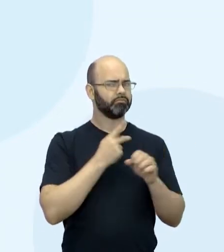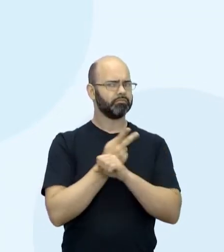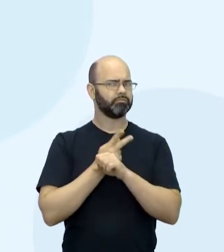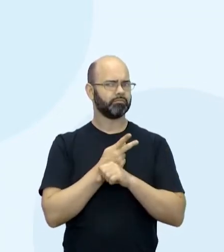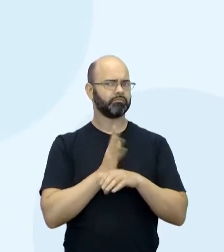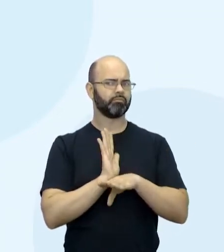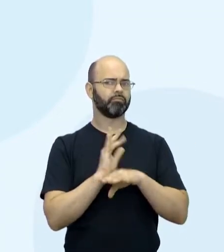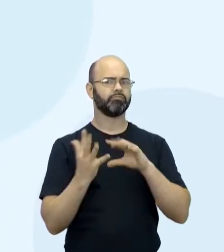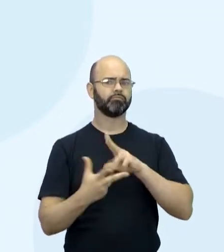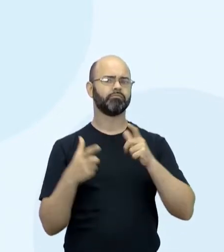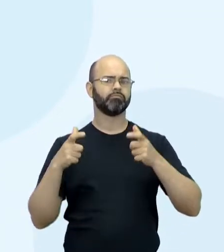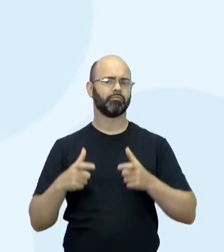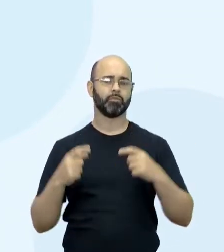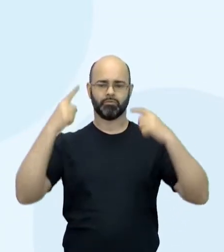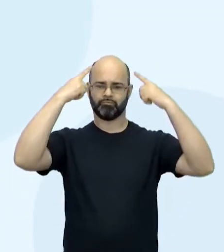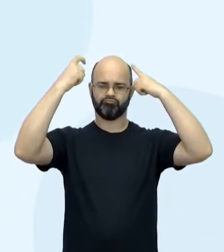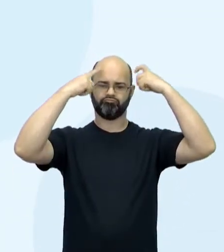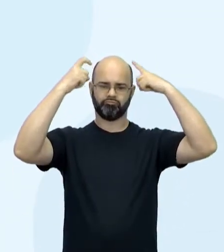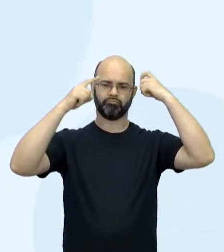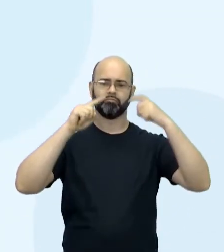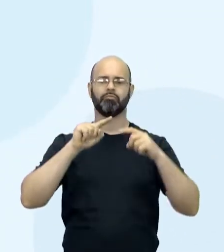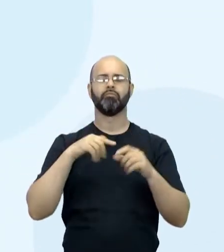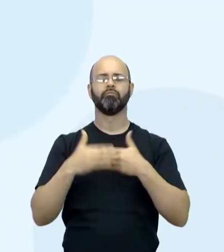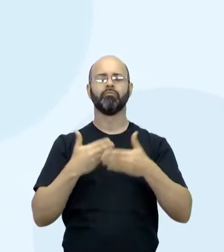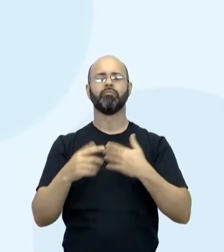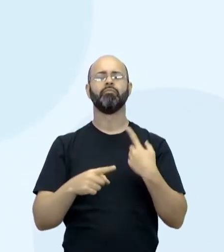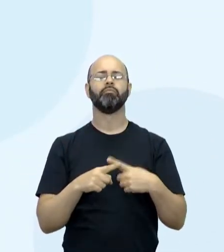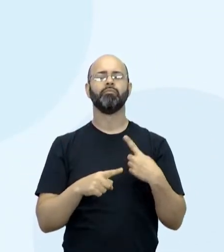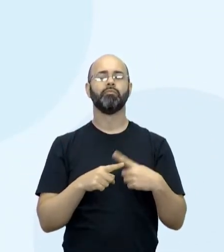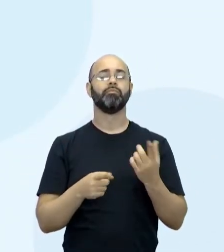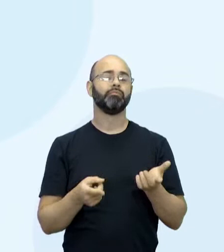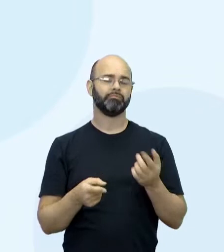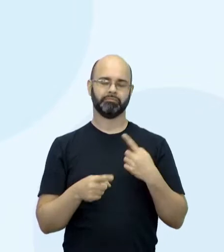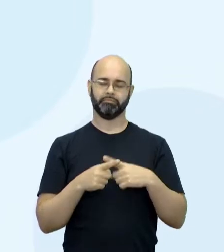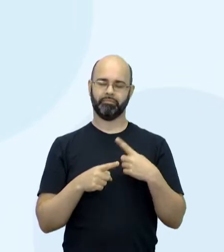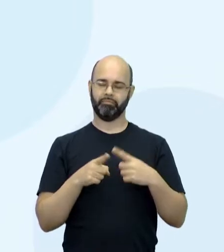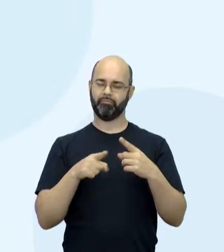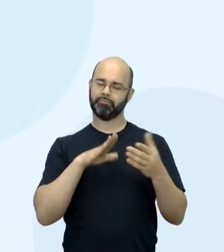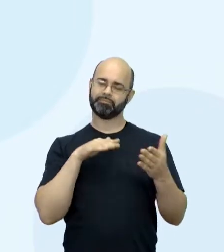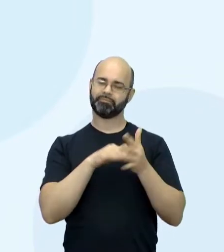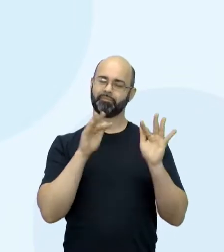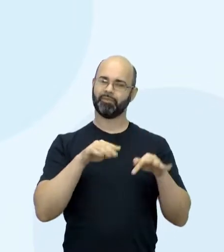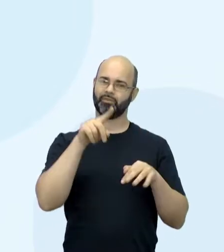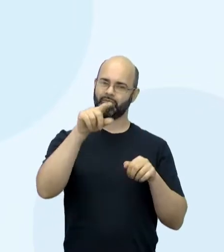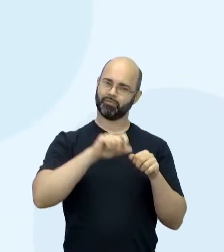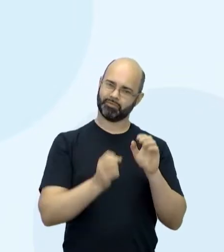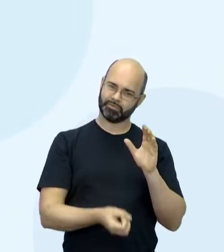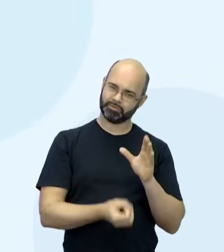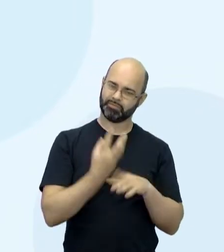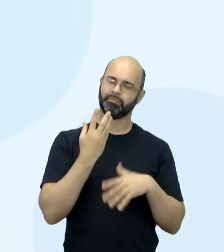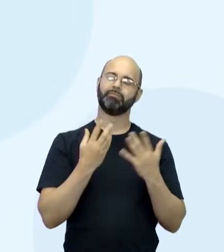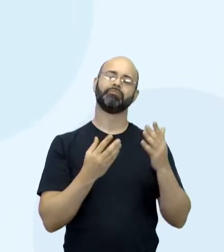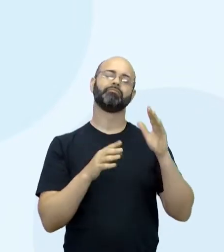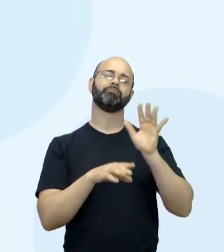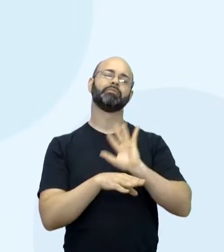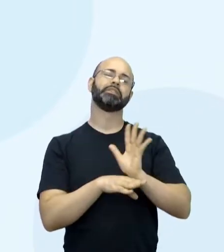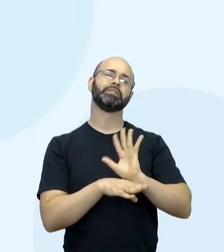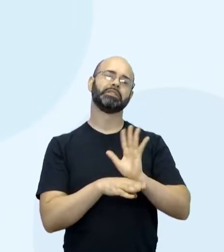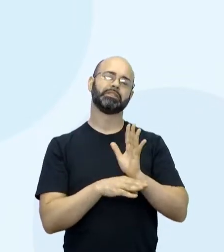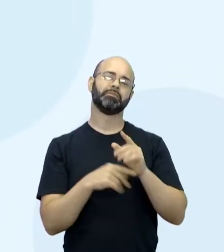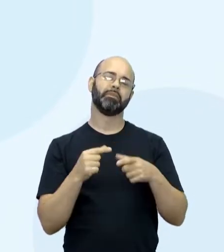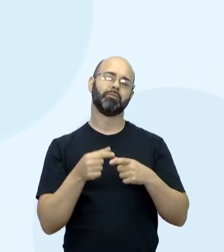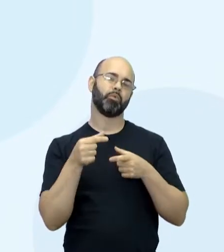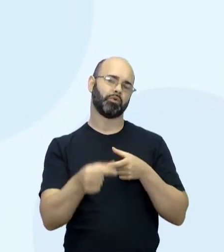E processos criativos, porque ao final, lá na frente dessa atividade, a ideia é que você produza uma mostra de cinema, tá